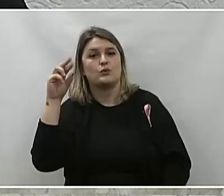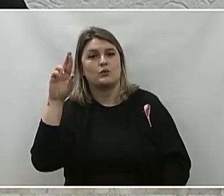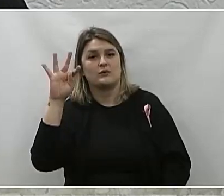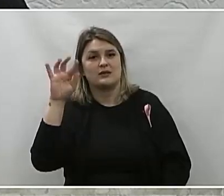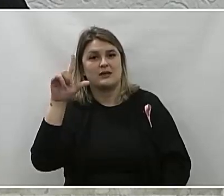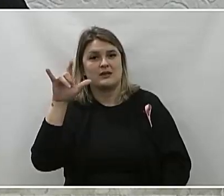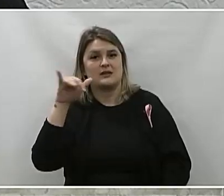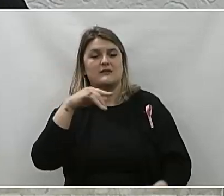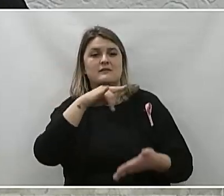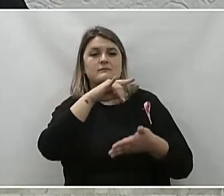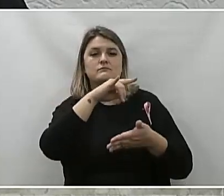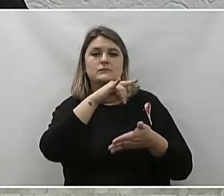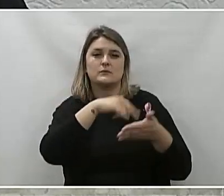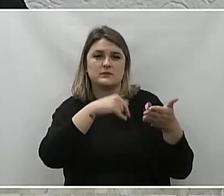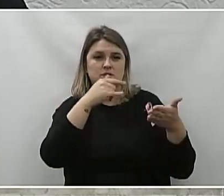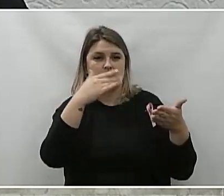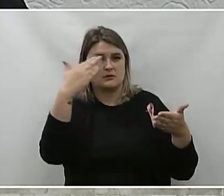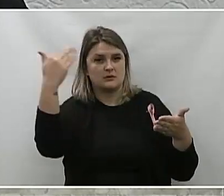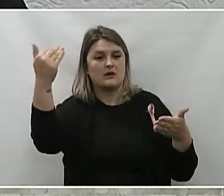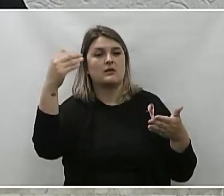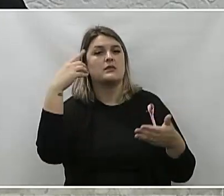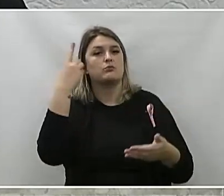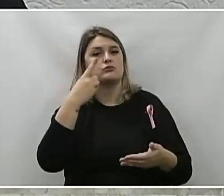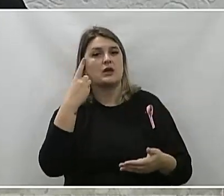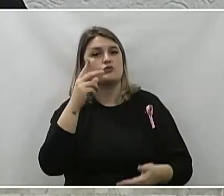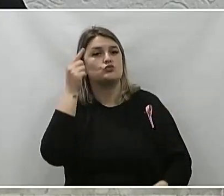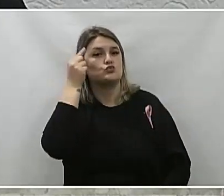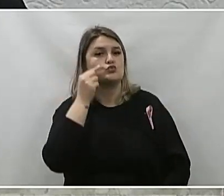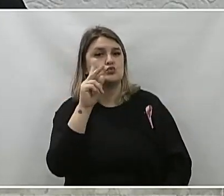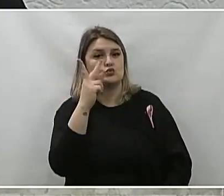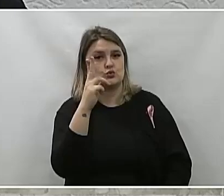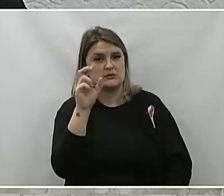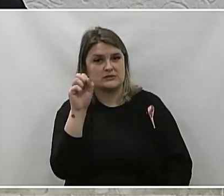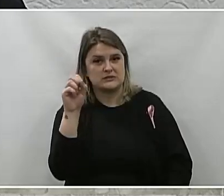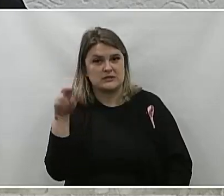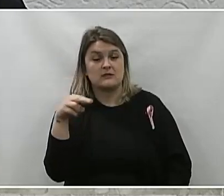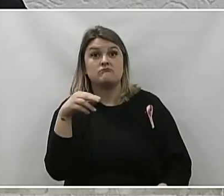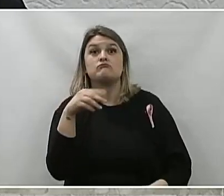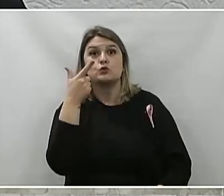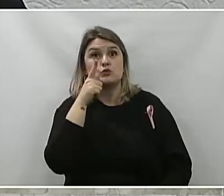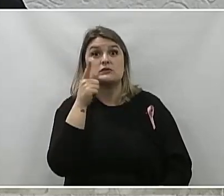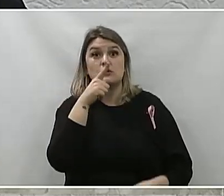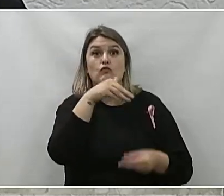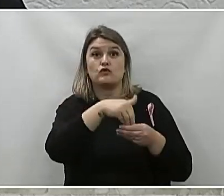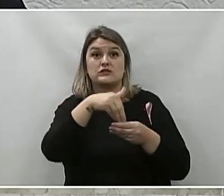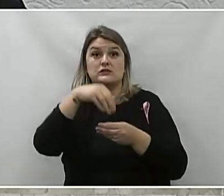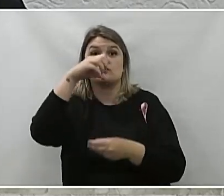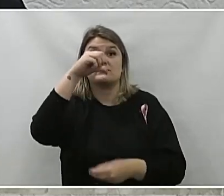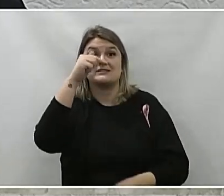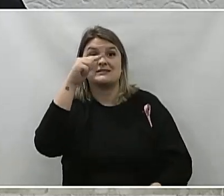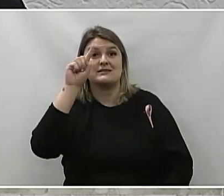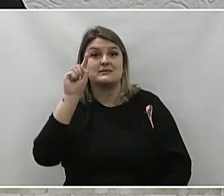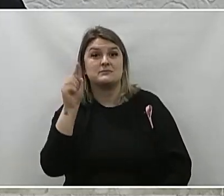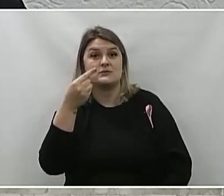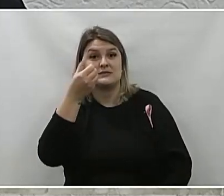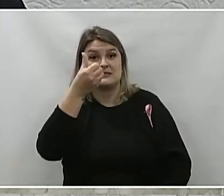uma Moção de aplausos ao Deputado sem bagre pela votação expressiva no estado do Paraná com